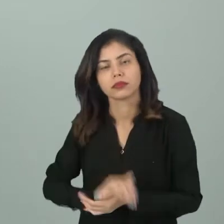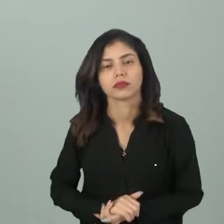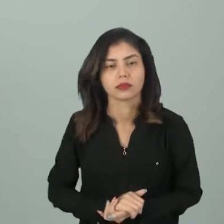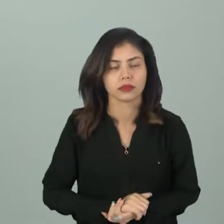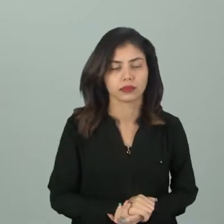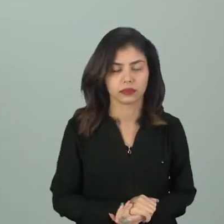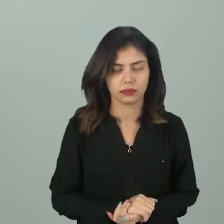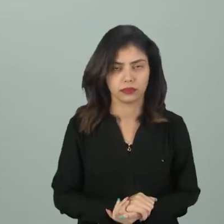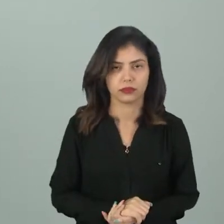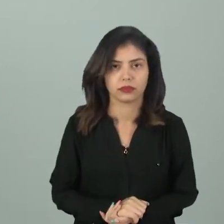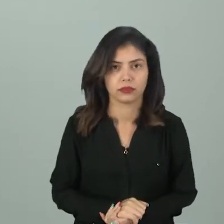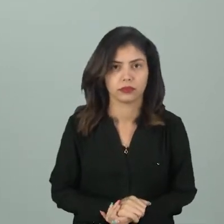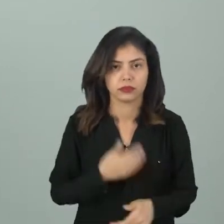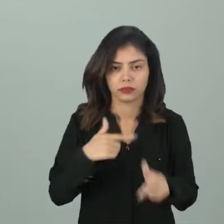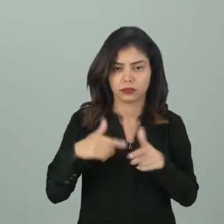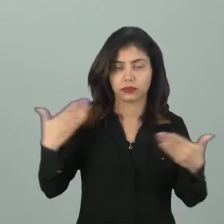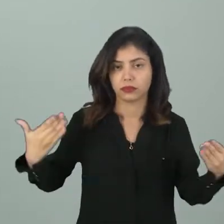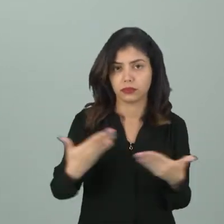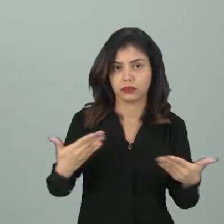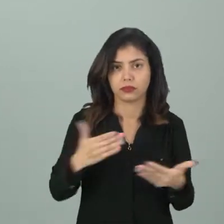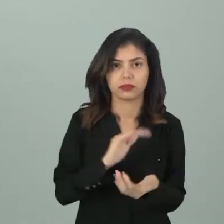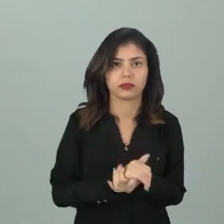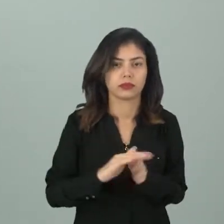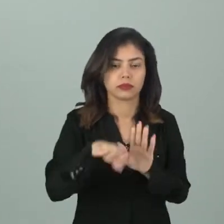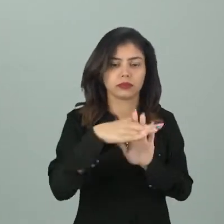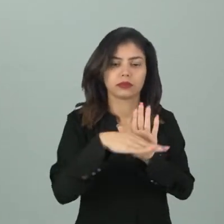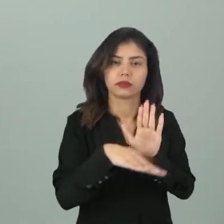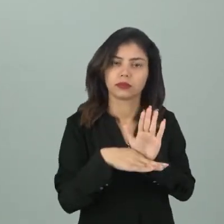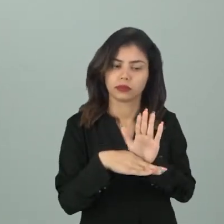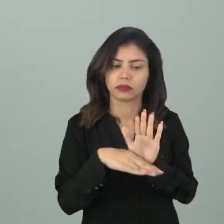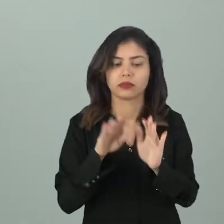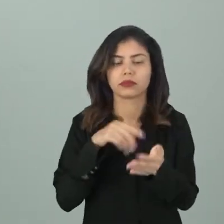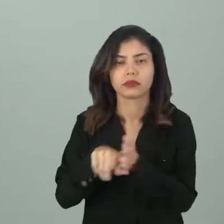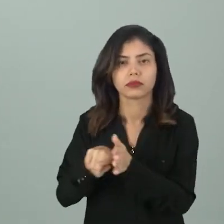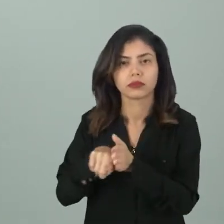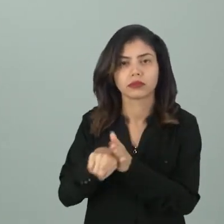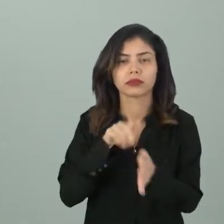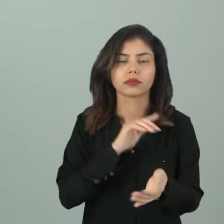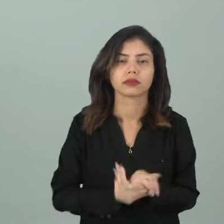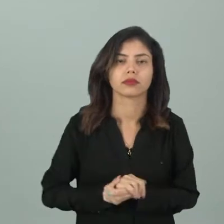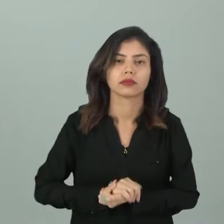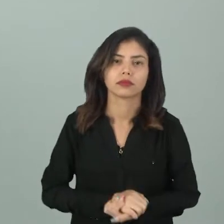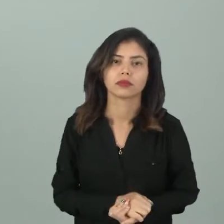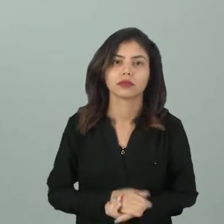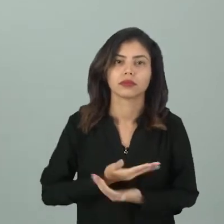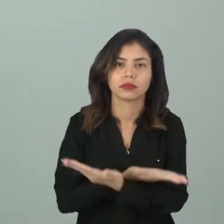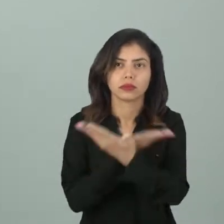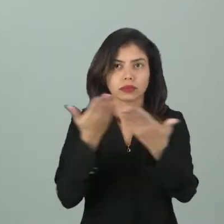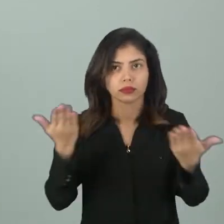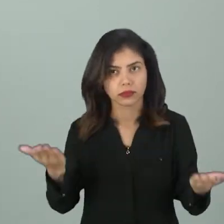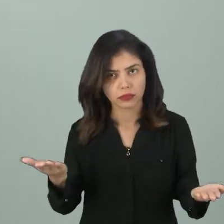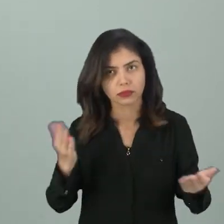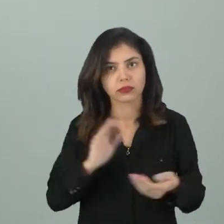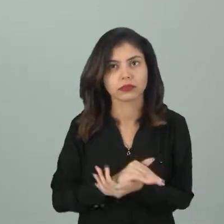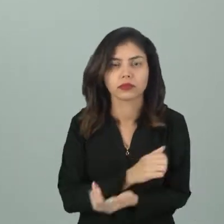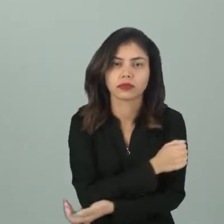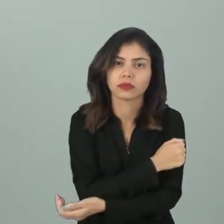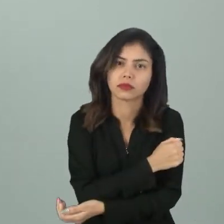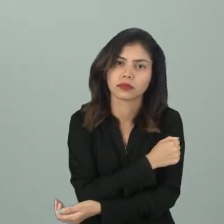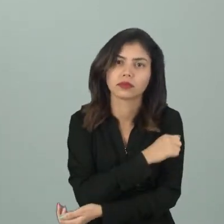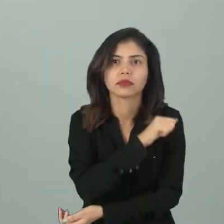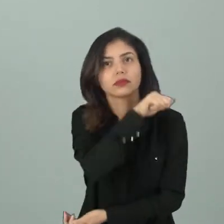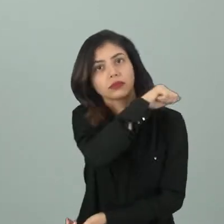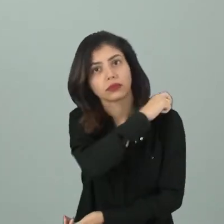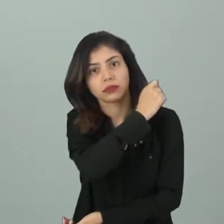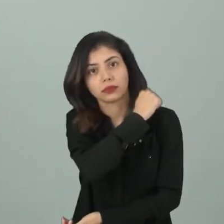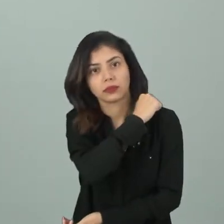material e veja o que nós vamos trabalhar hoje sobre as etapas de pesquisa estatística para você, aluno do ensino